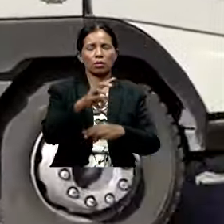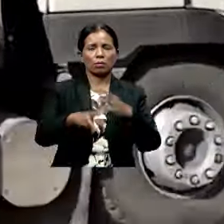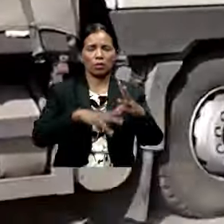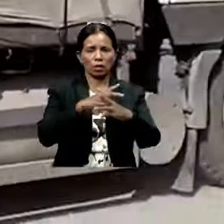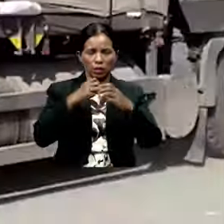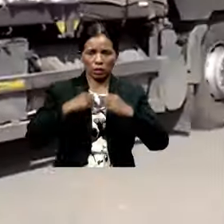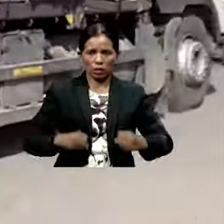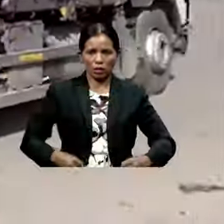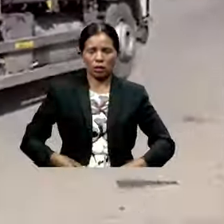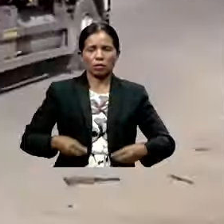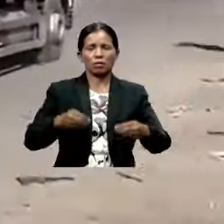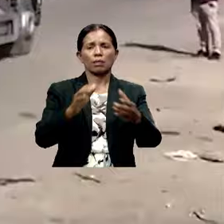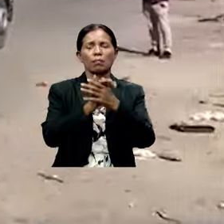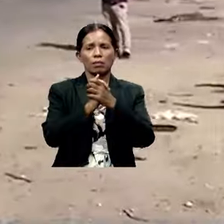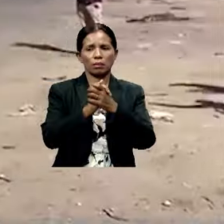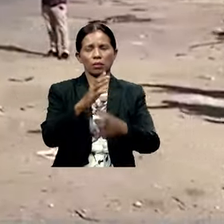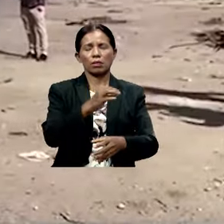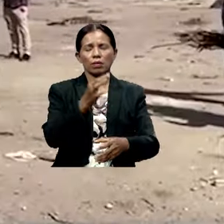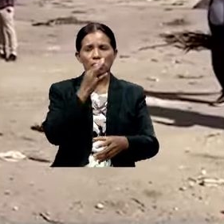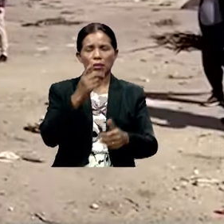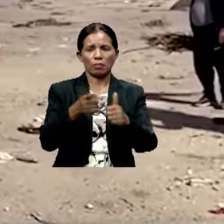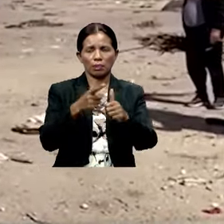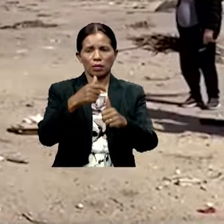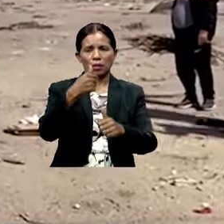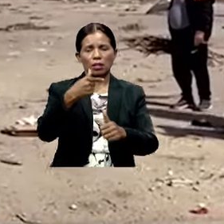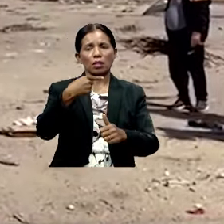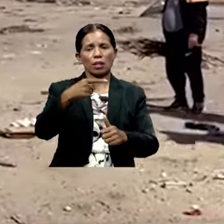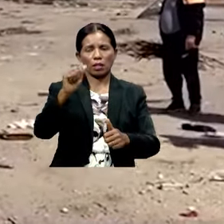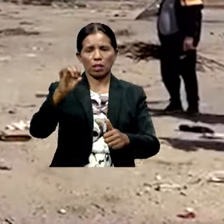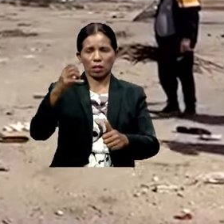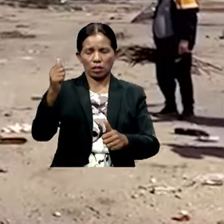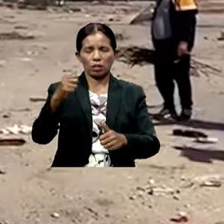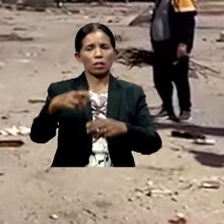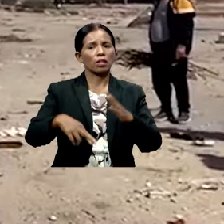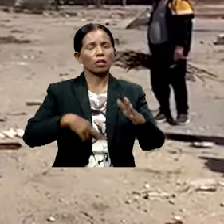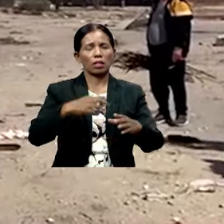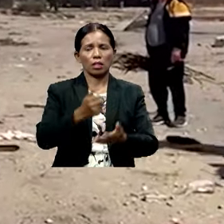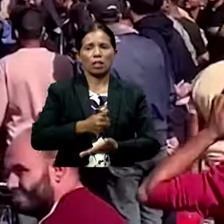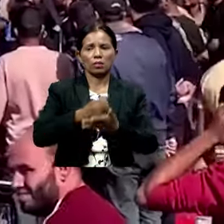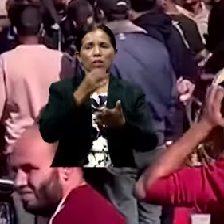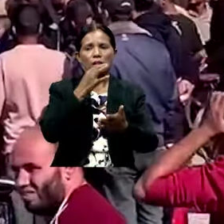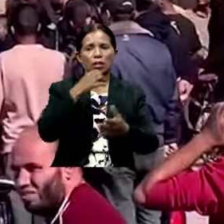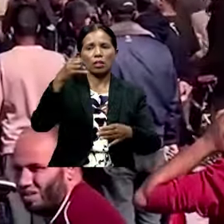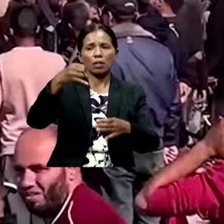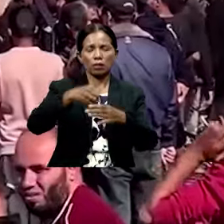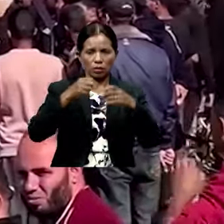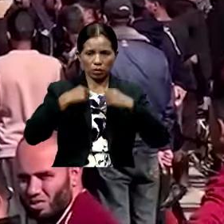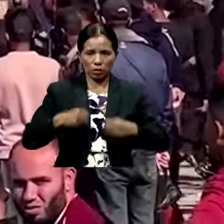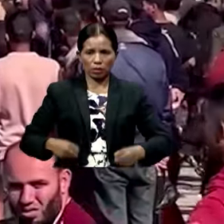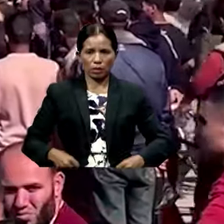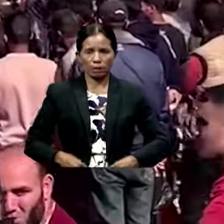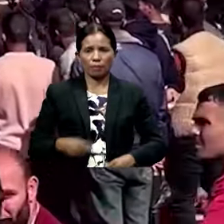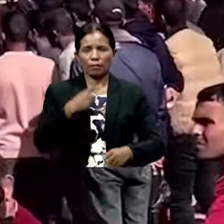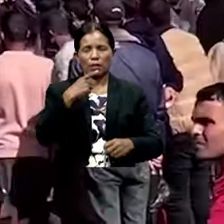Saúde congratula ba pausa humanitária da hulu que a Gaza no circulação da ajuda humanitária inclui saudinian. No nia